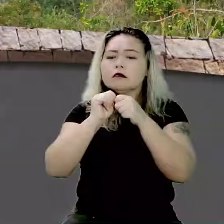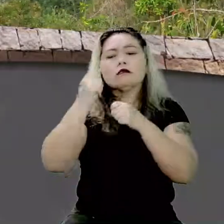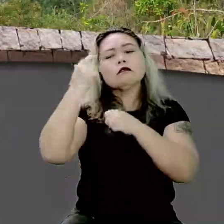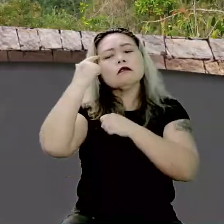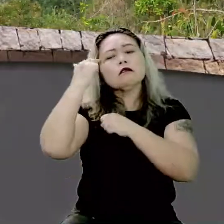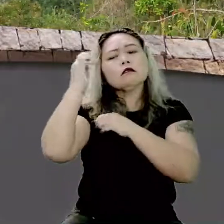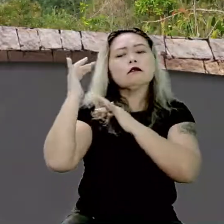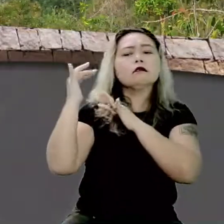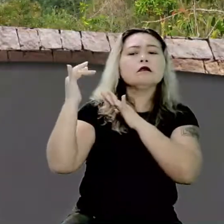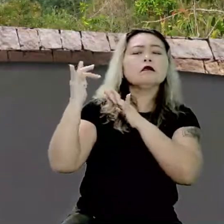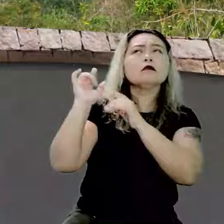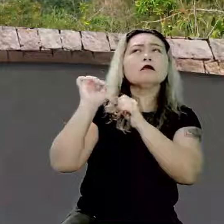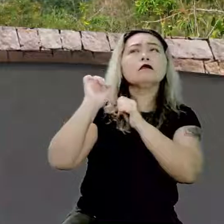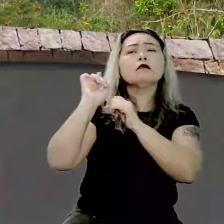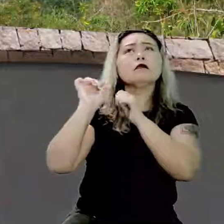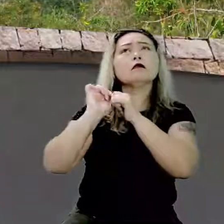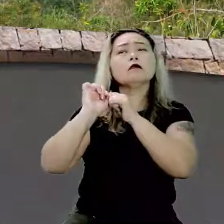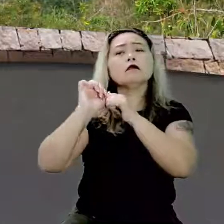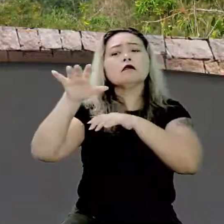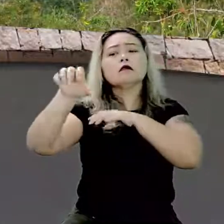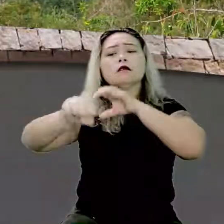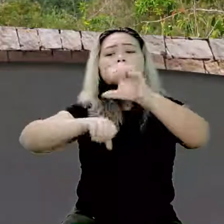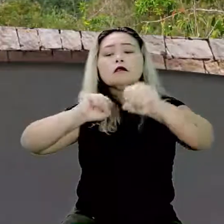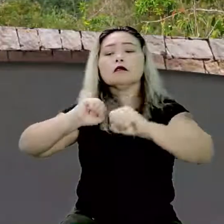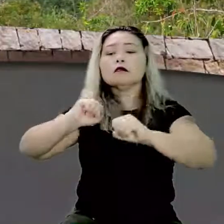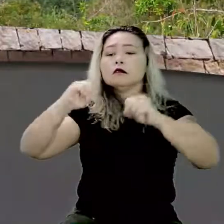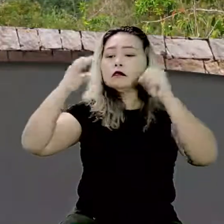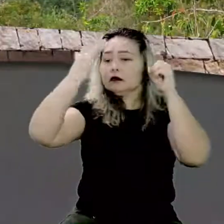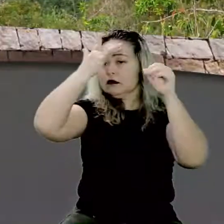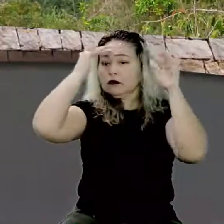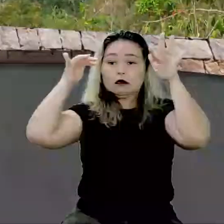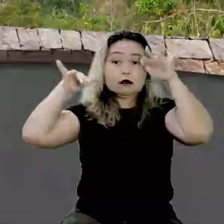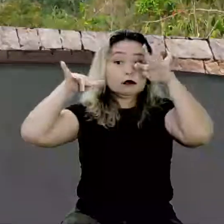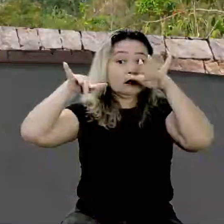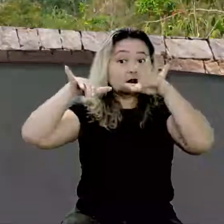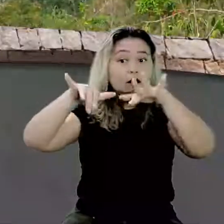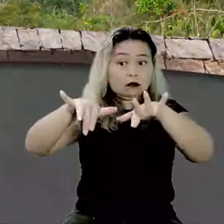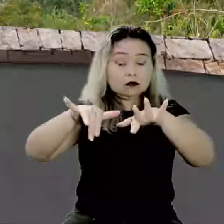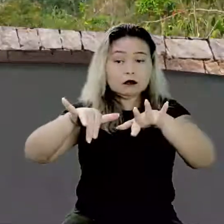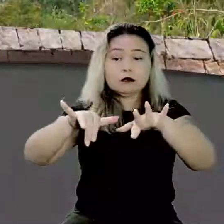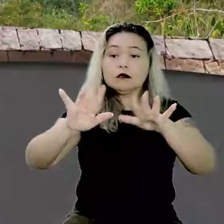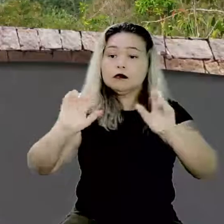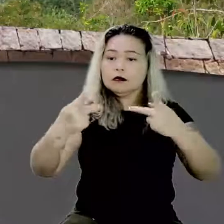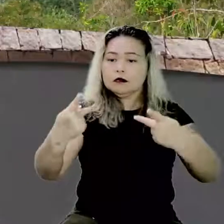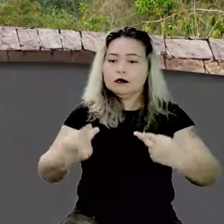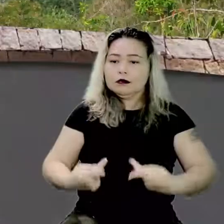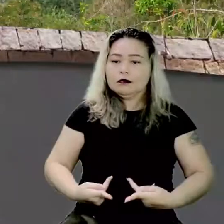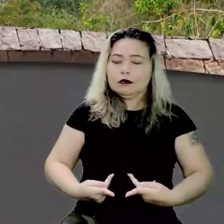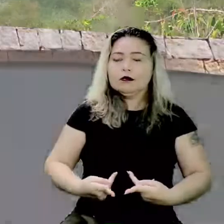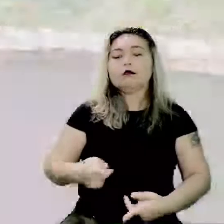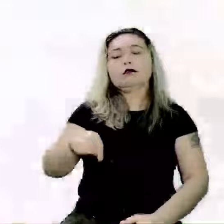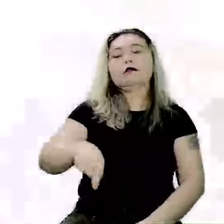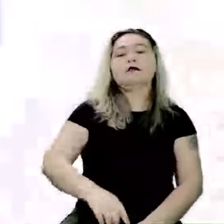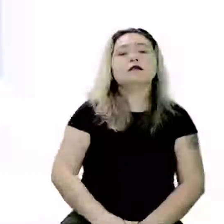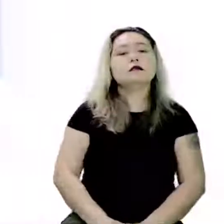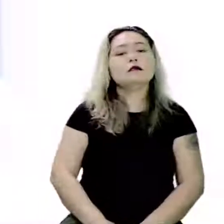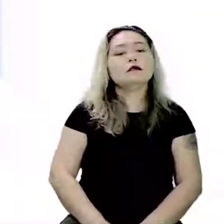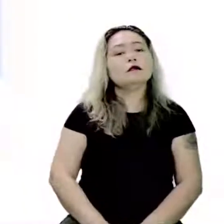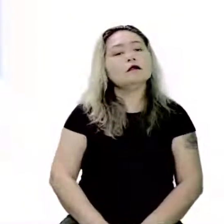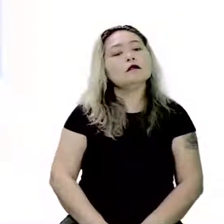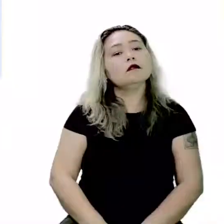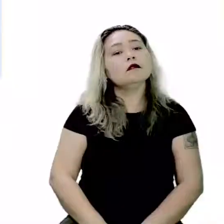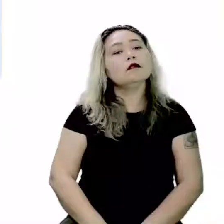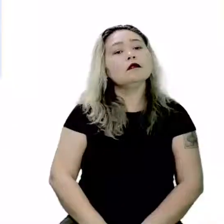reflexão sobre a ocupação humana em nosso território. Beleza? Vamos lá. Continuando.